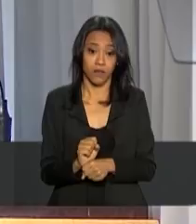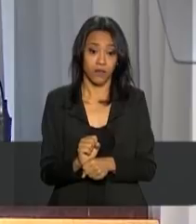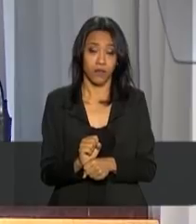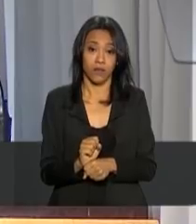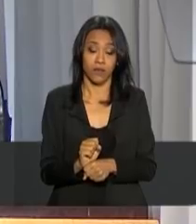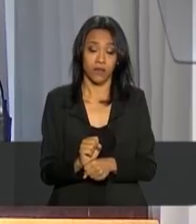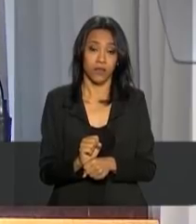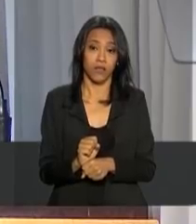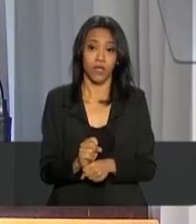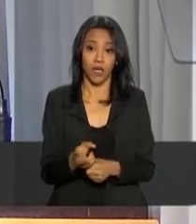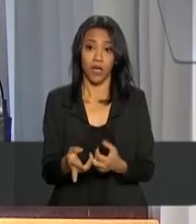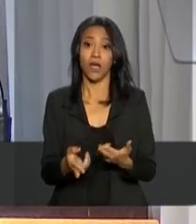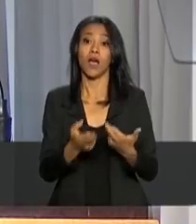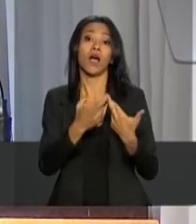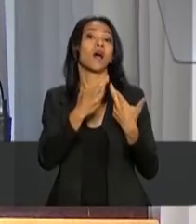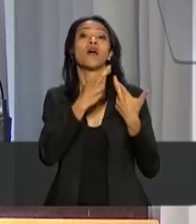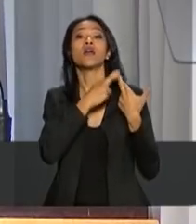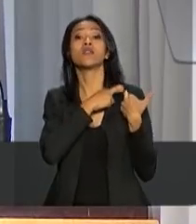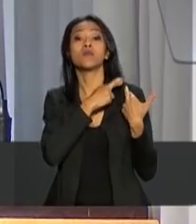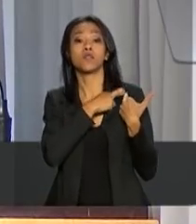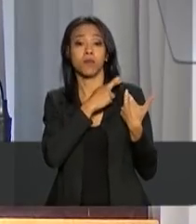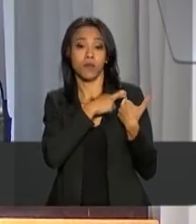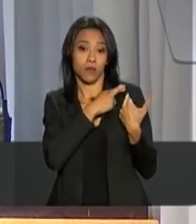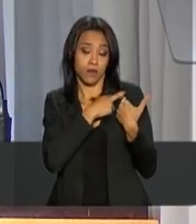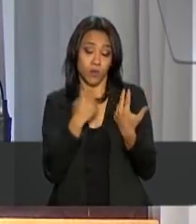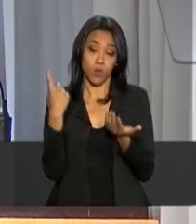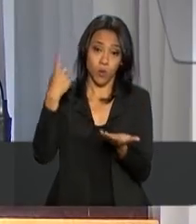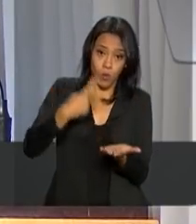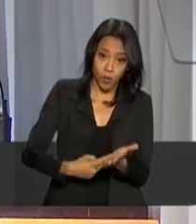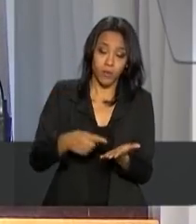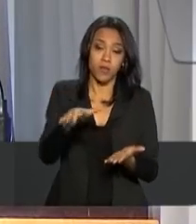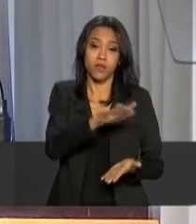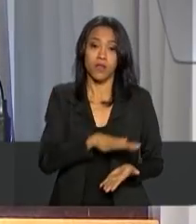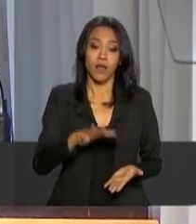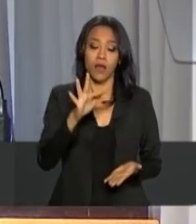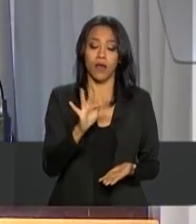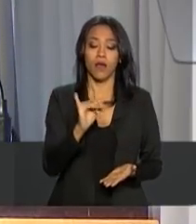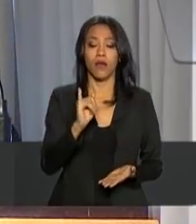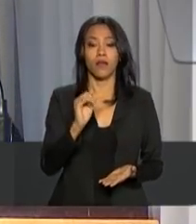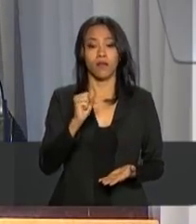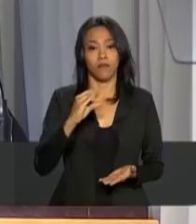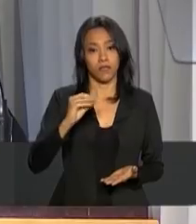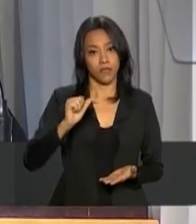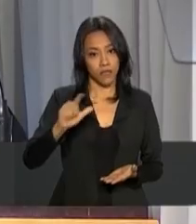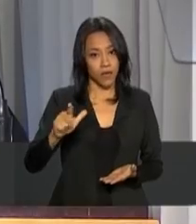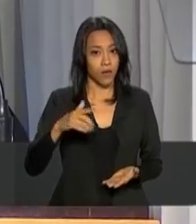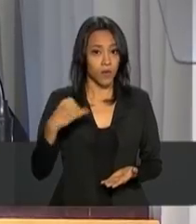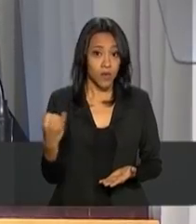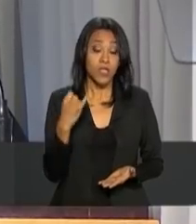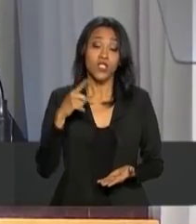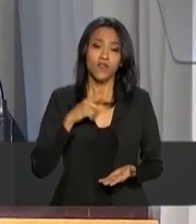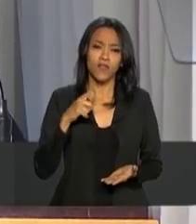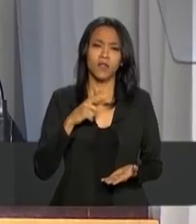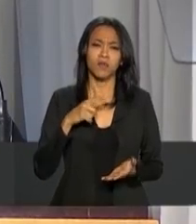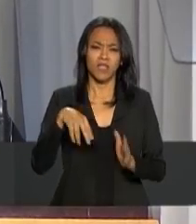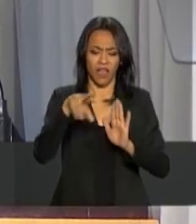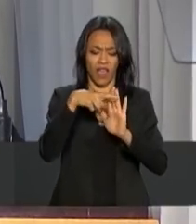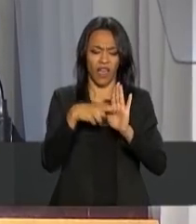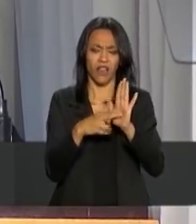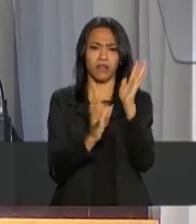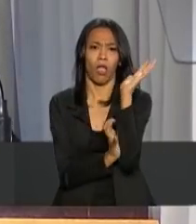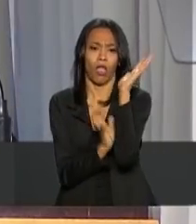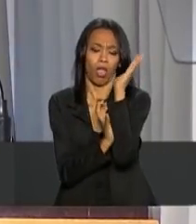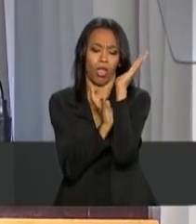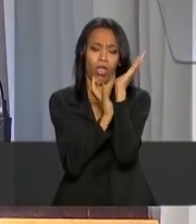na responsabilidade fiscal, nós praticamos outros tantos atos, por exemplo, a desburocratização de vários serviços